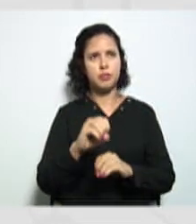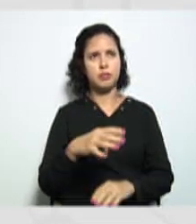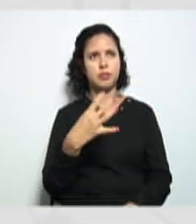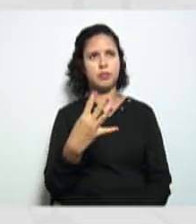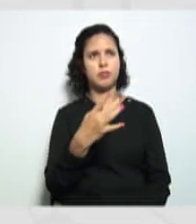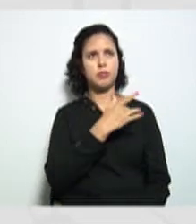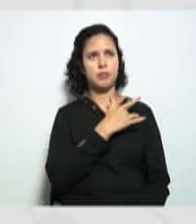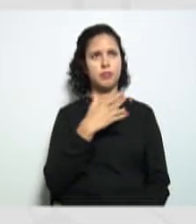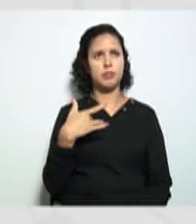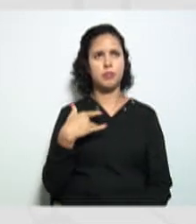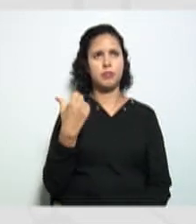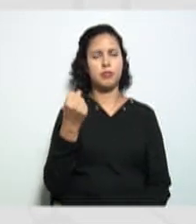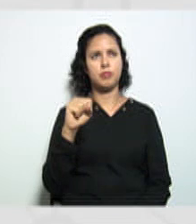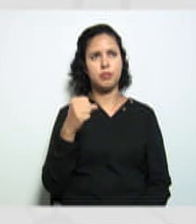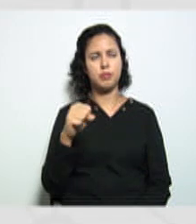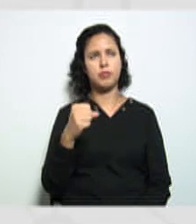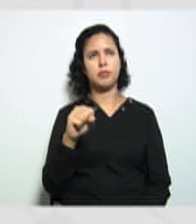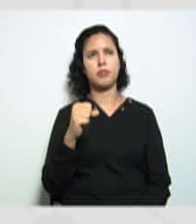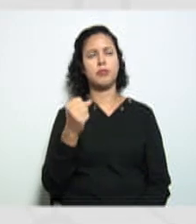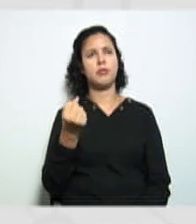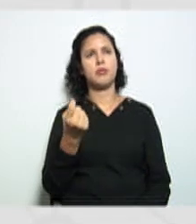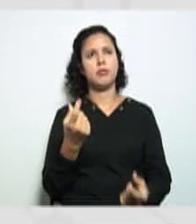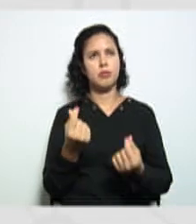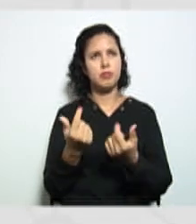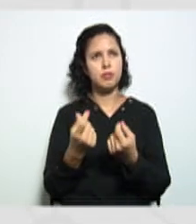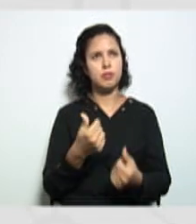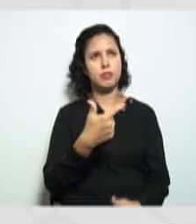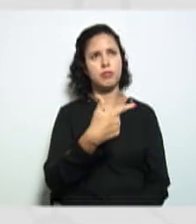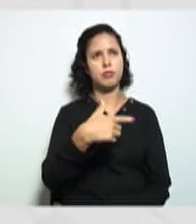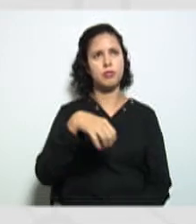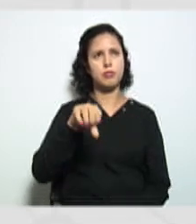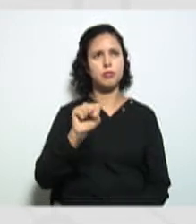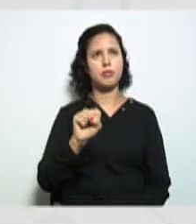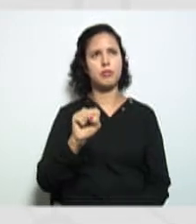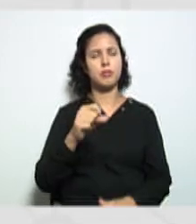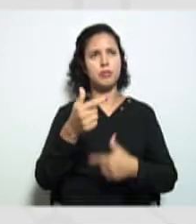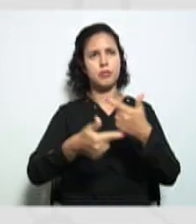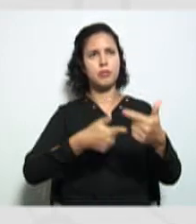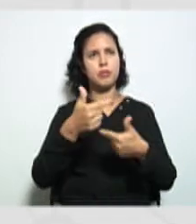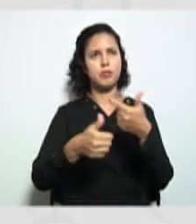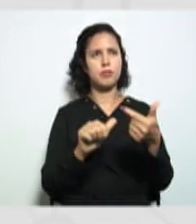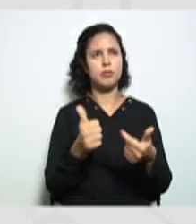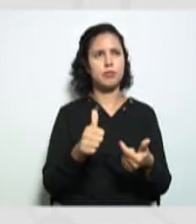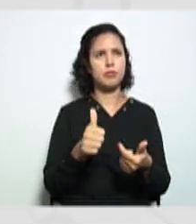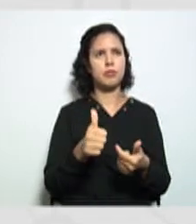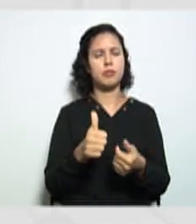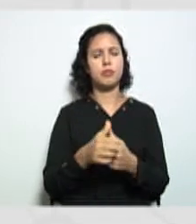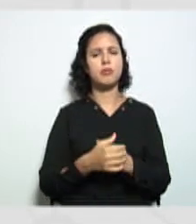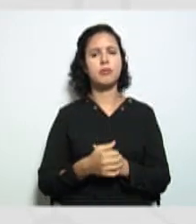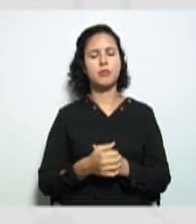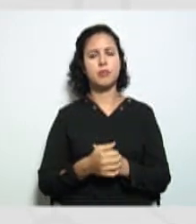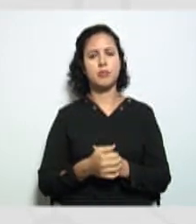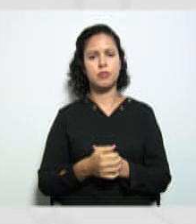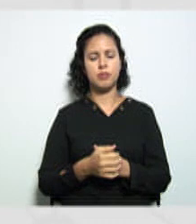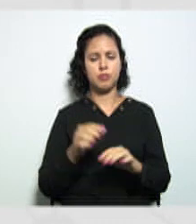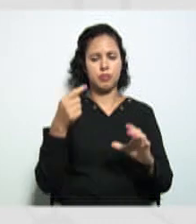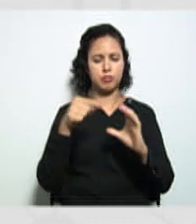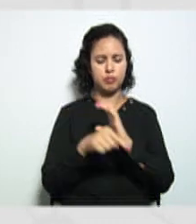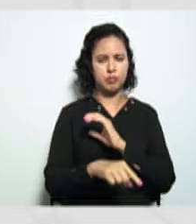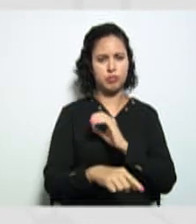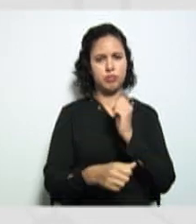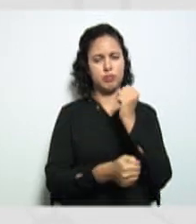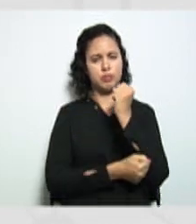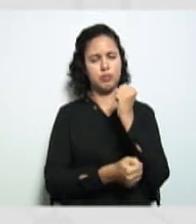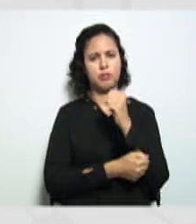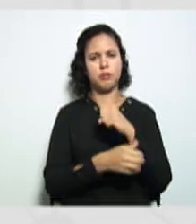8, cooperativas de crédito, 28, cooperativas de trabalho, 11, cooperativas de mineração,